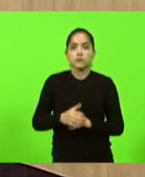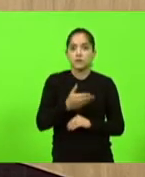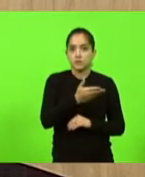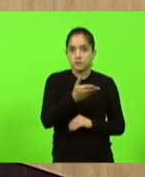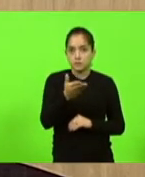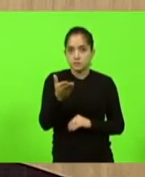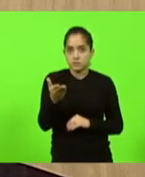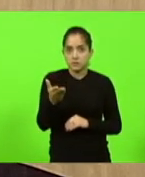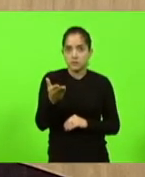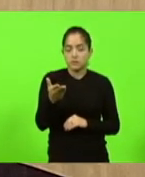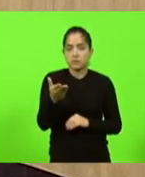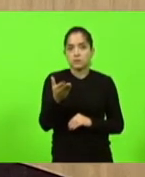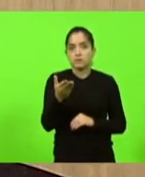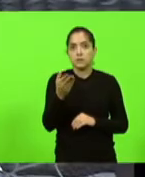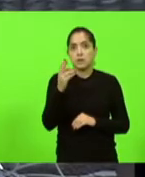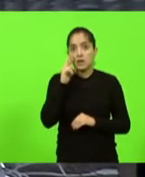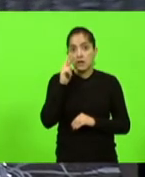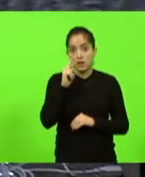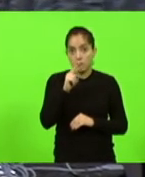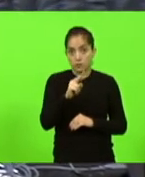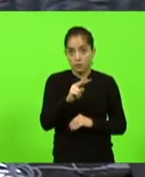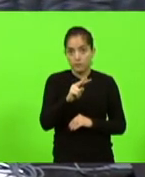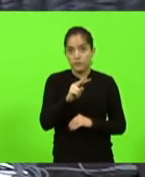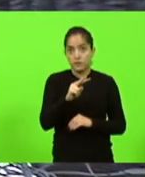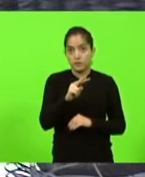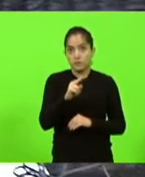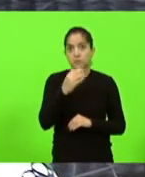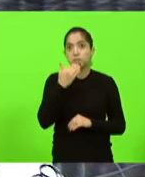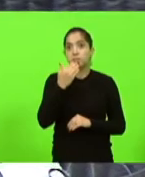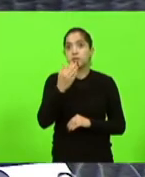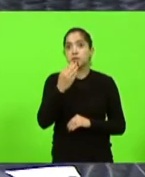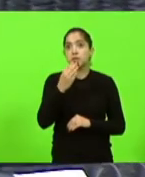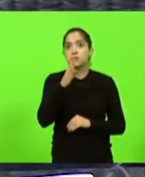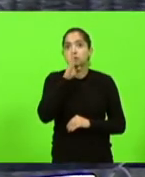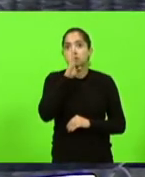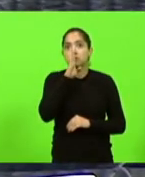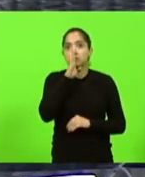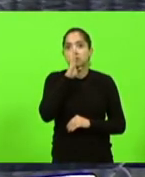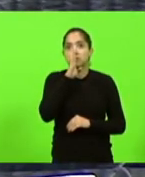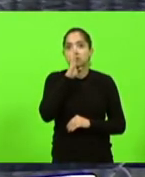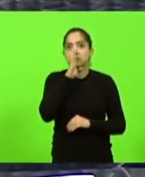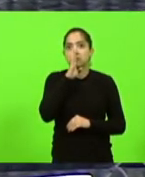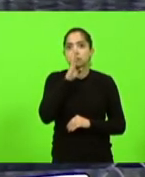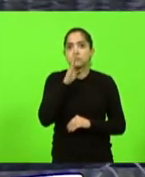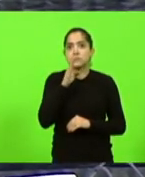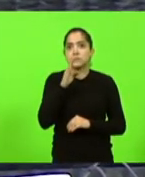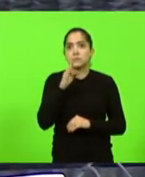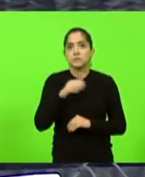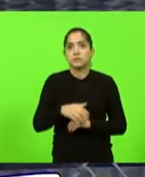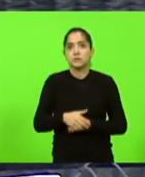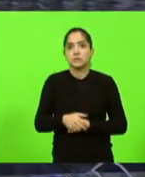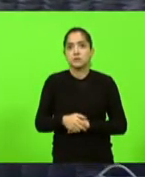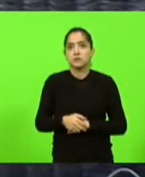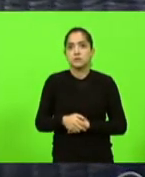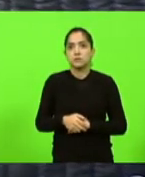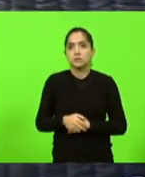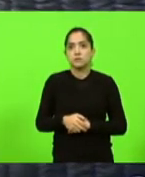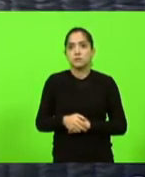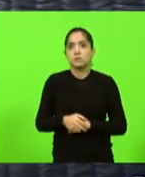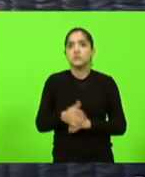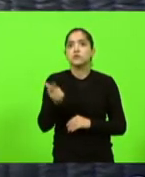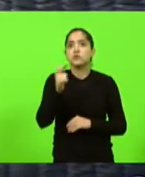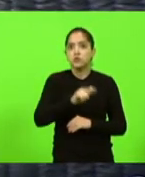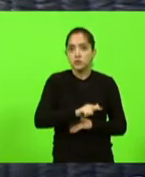eu vi duas vezes da tribuna pedir silêncio para casa. vi agora... Peço assessoria que abra o painel. Novamente,